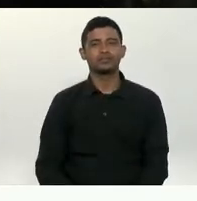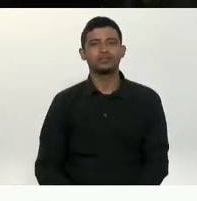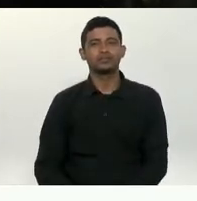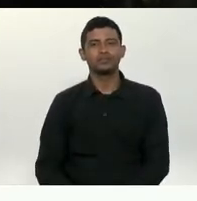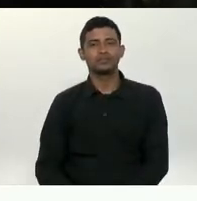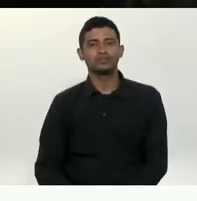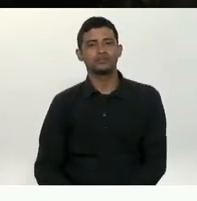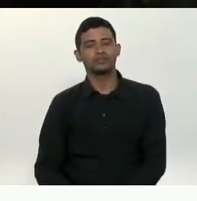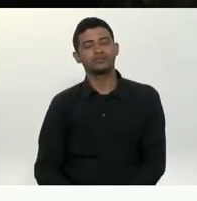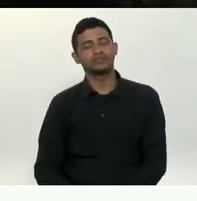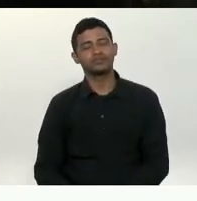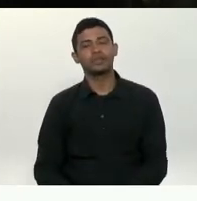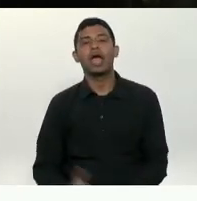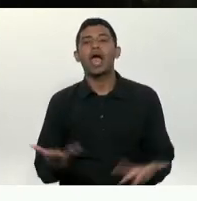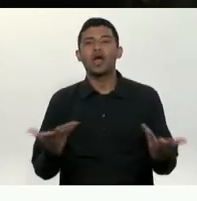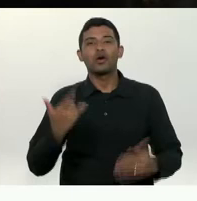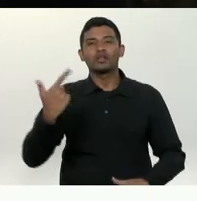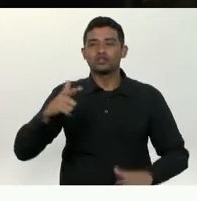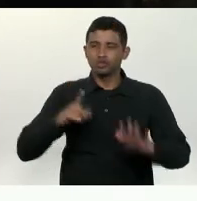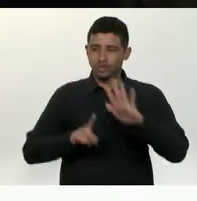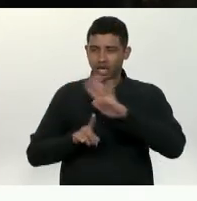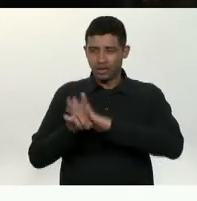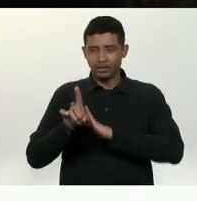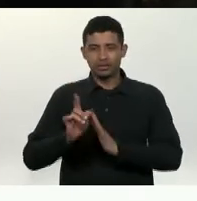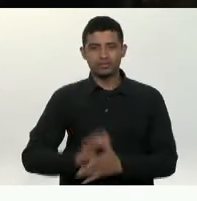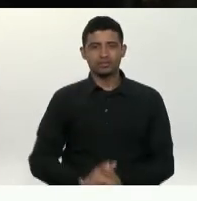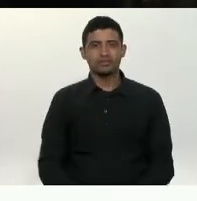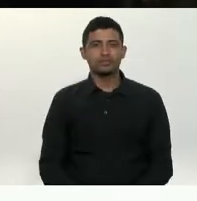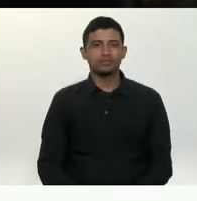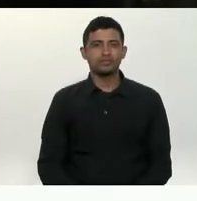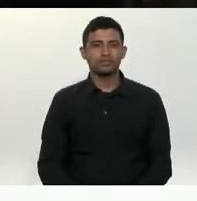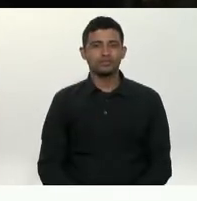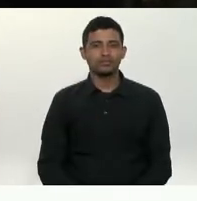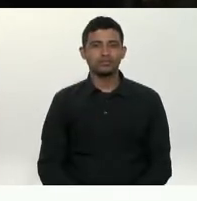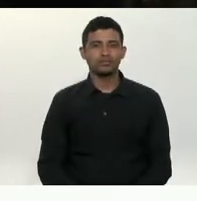mais uma pergunta, a gente vai retornar a falar, até para eu abrir aqui para os novos deputados.